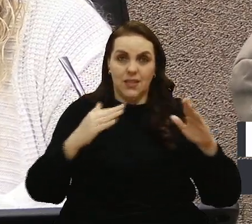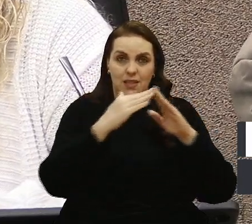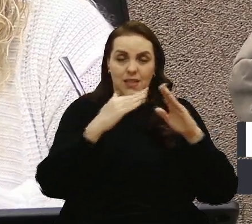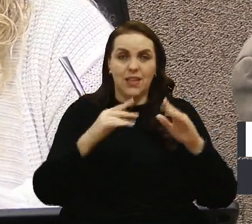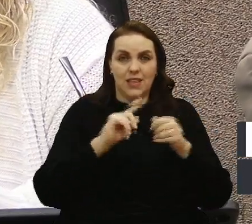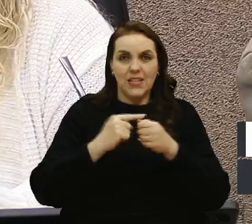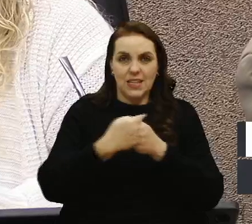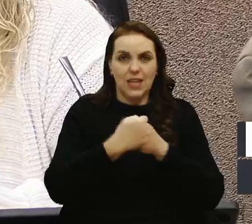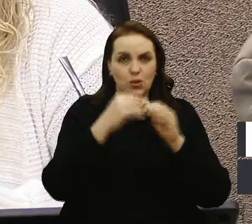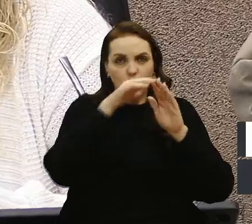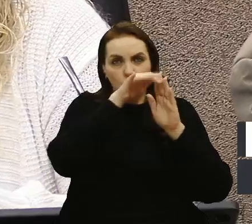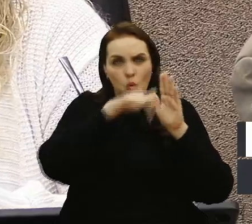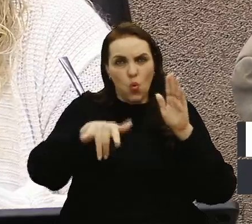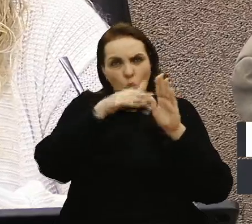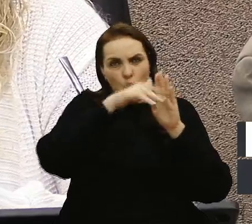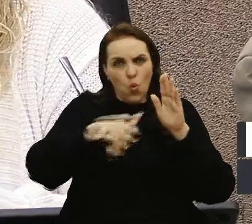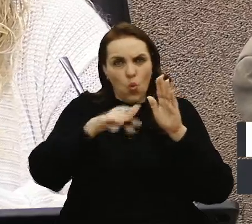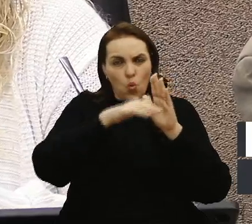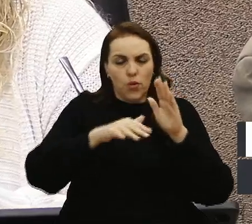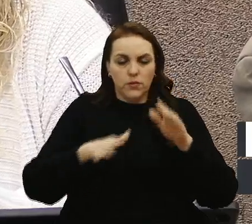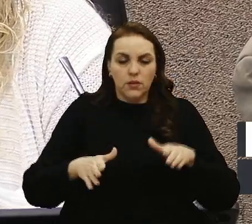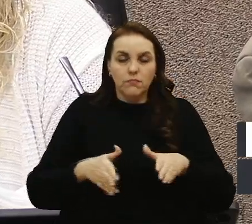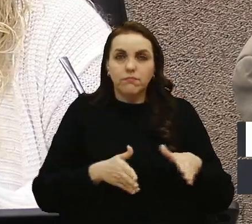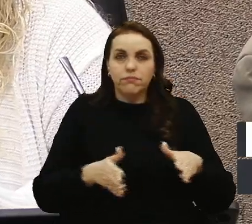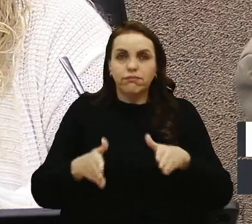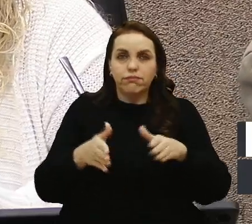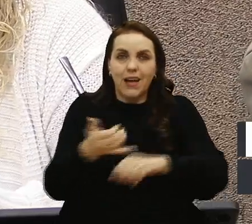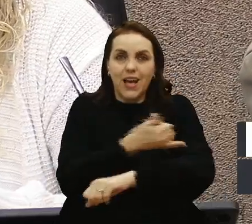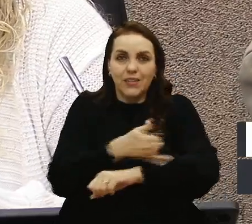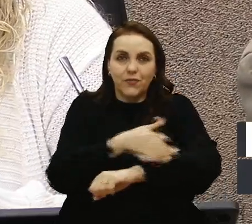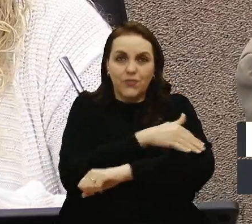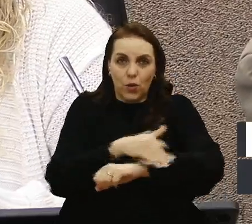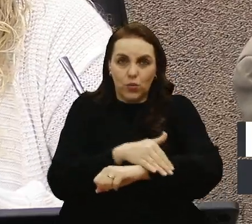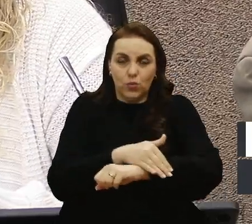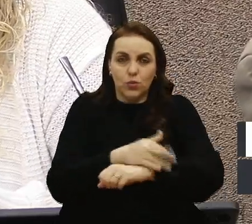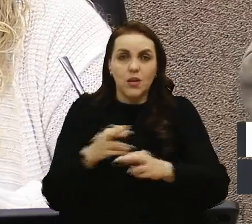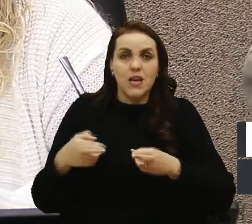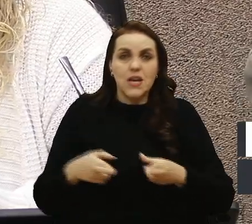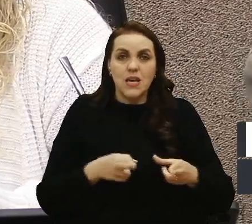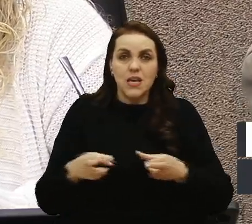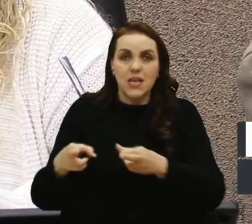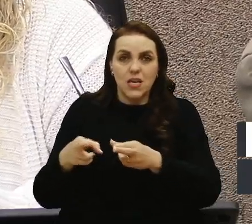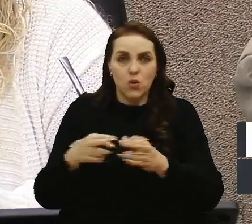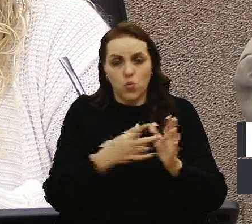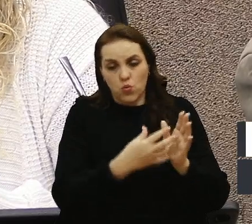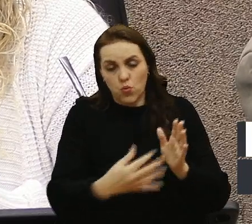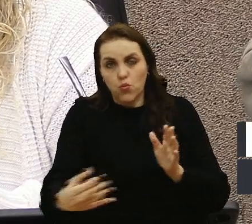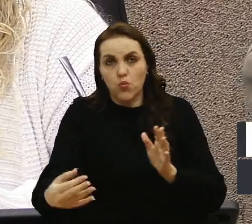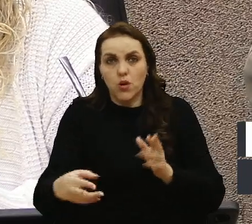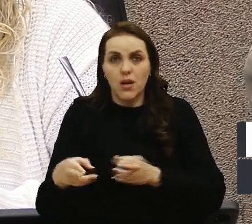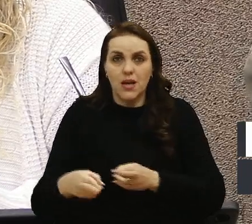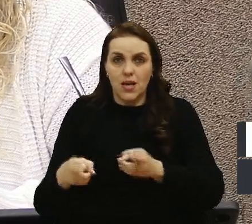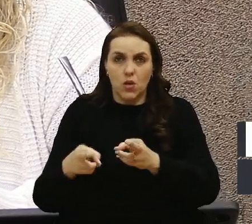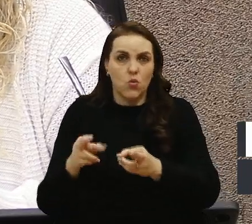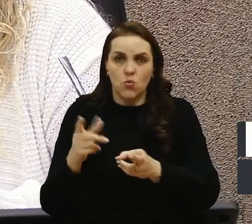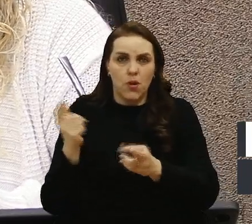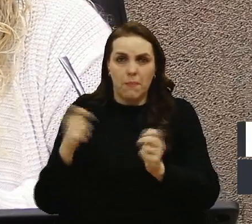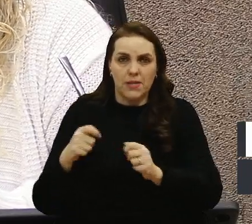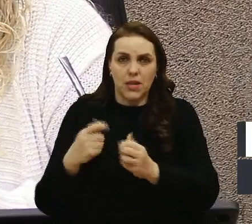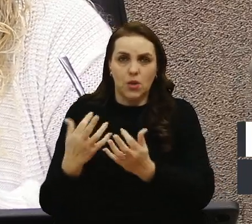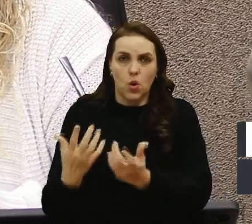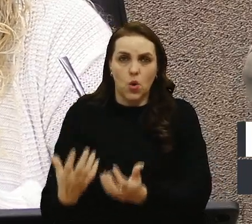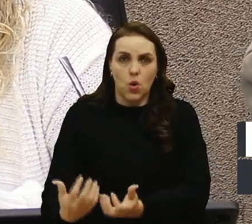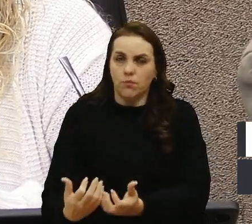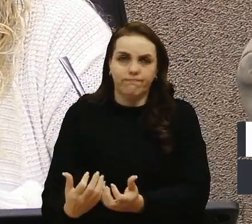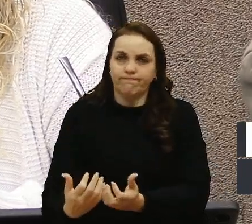e o asfalto direcionando para os córregos. Os córregos não tinham condições de absorver toda aquela água e aconteceu o que aconteceu,